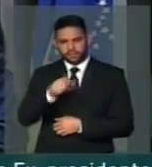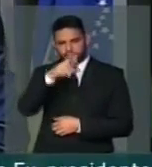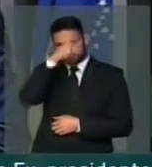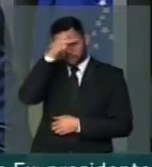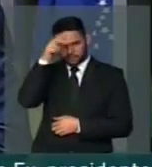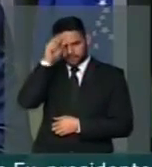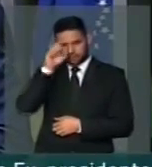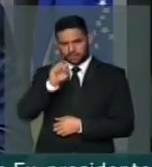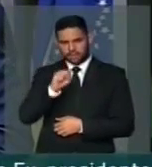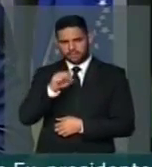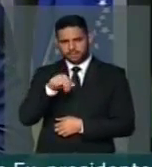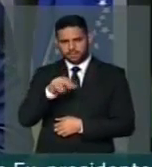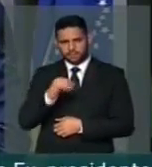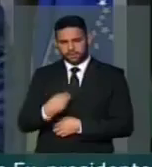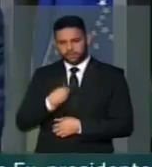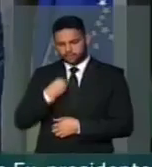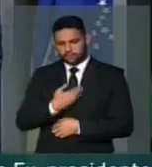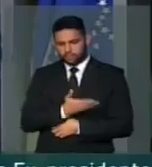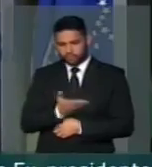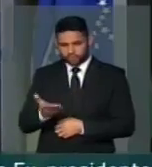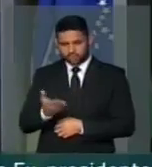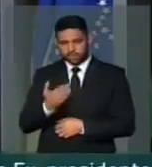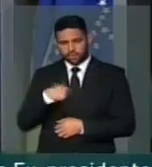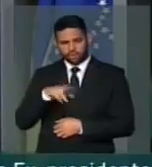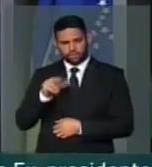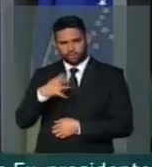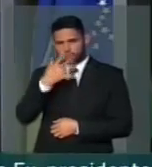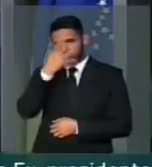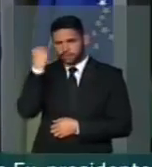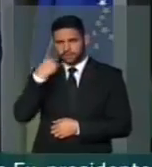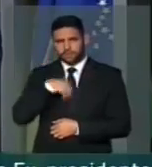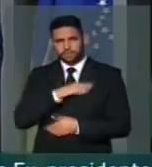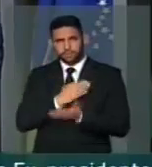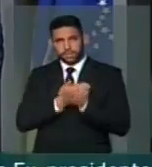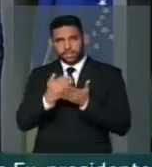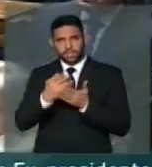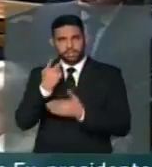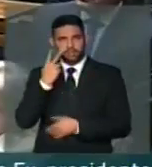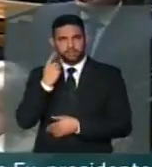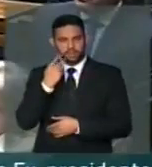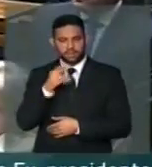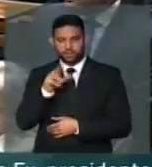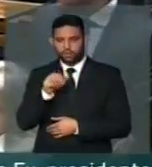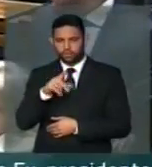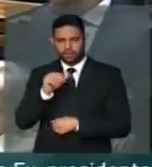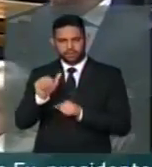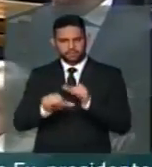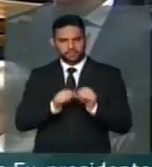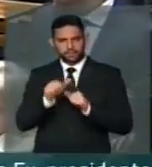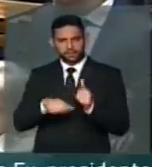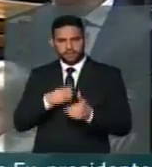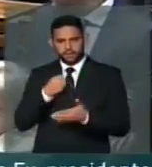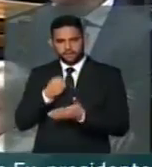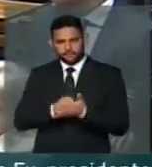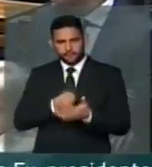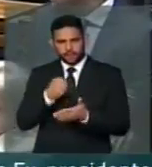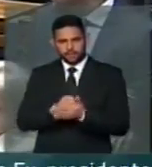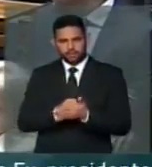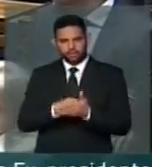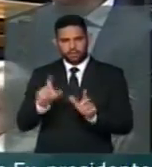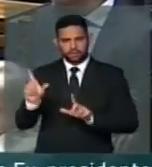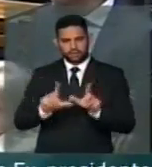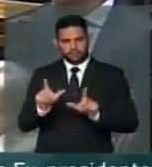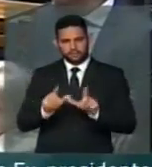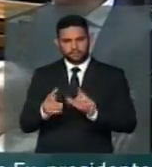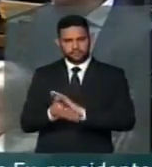Eucildo, que está aqui conosco hoje. E nunca se esqueceu das suas origens, em nenhum momento. Pelo contrário, enfrentou a mídia perversa